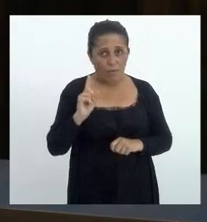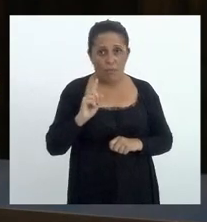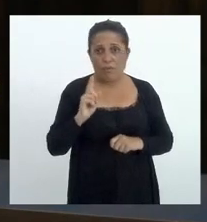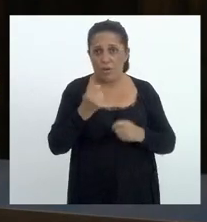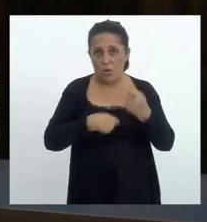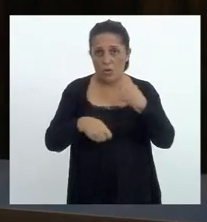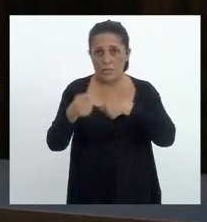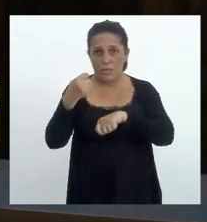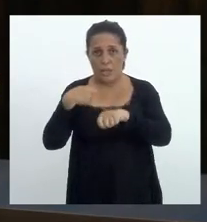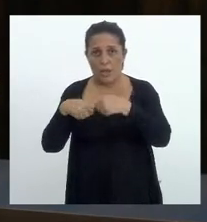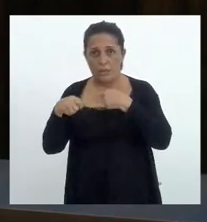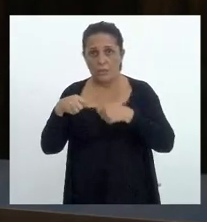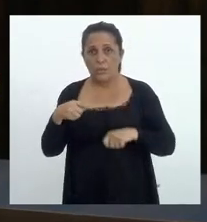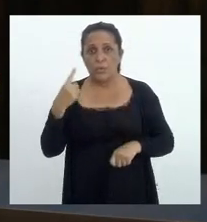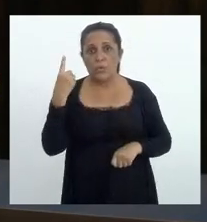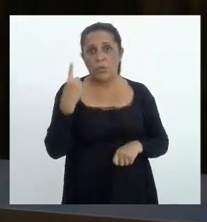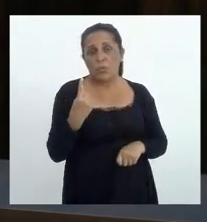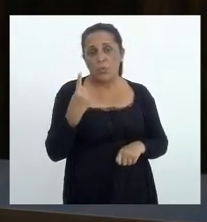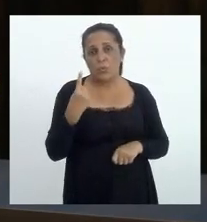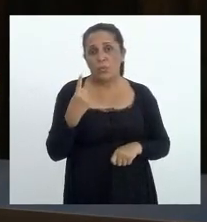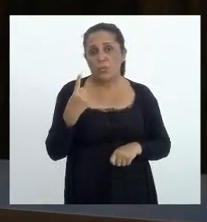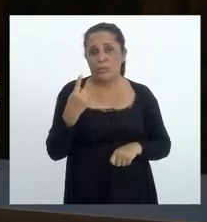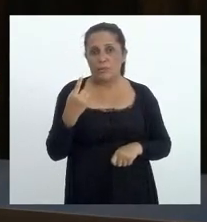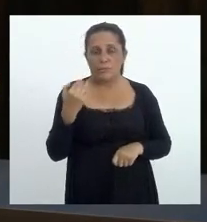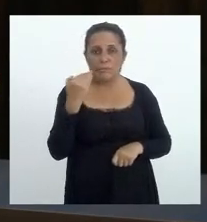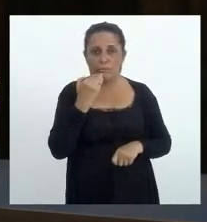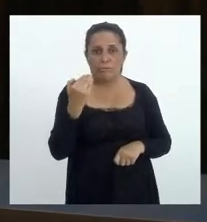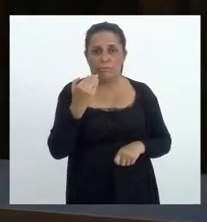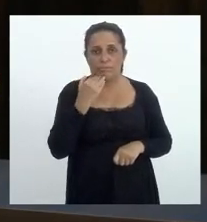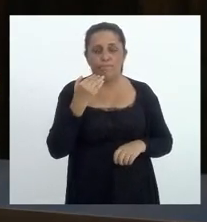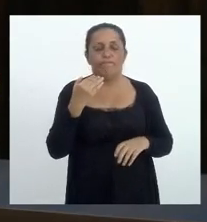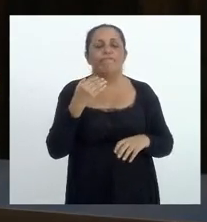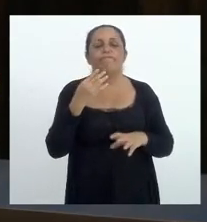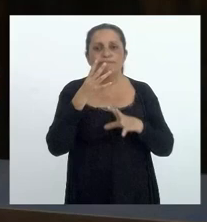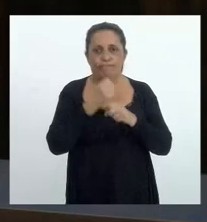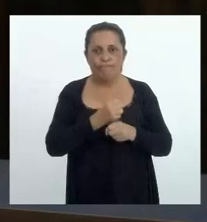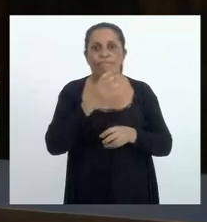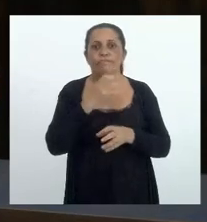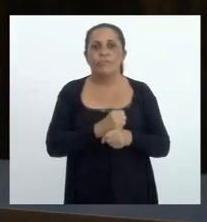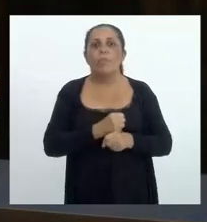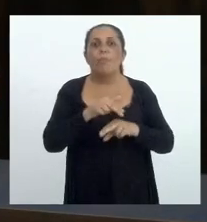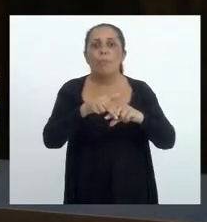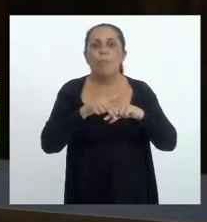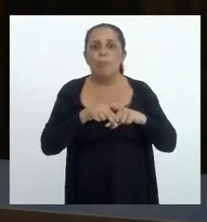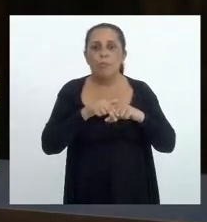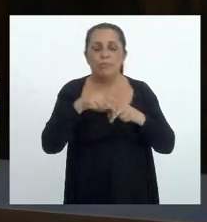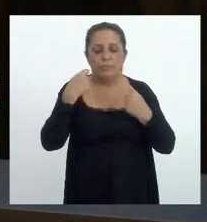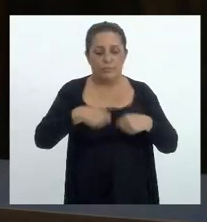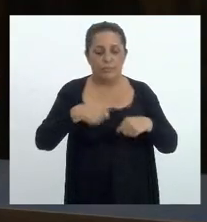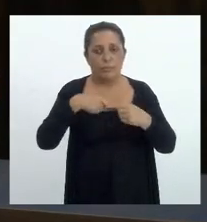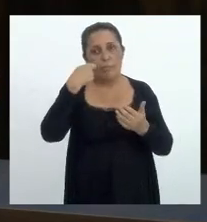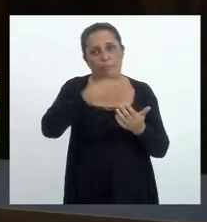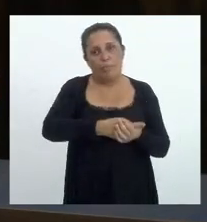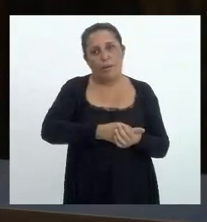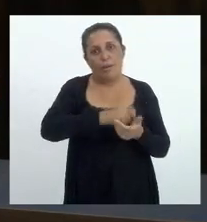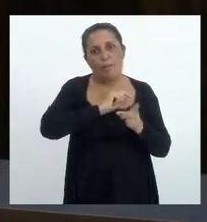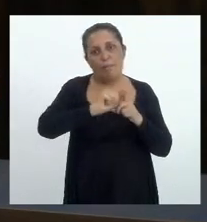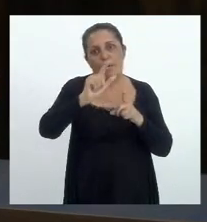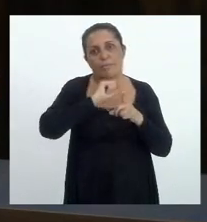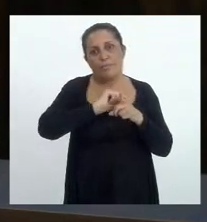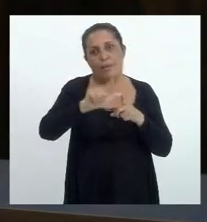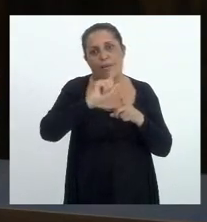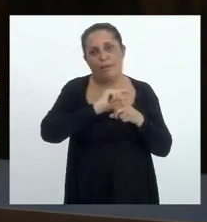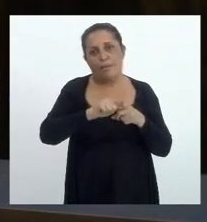teríamos um déficit orçamentário por conta da necessidade de pagar parcela dela